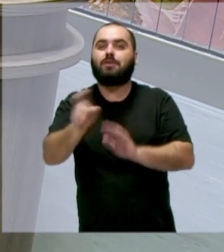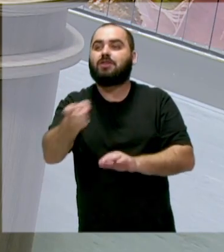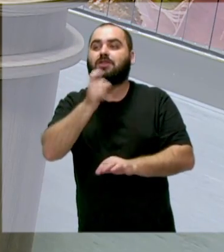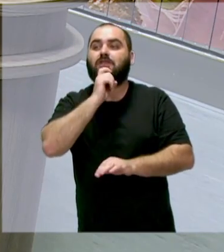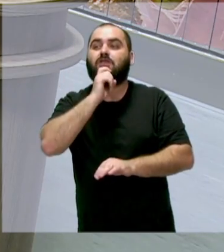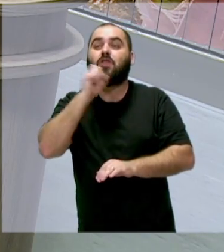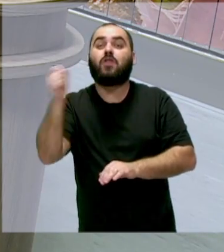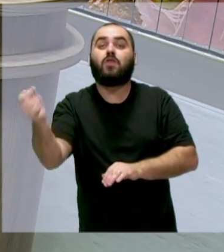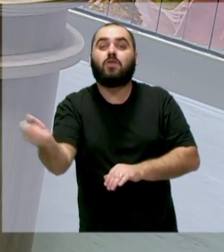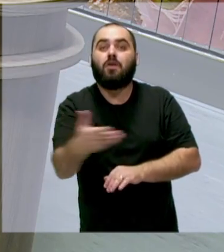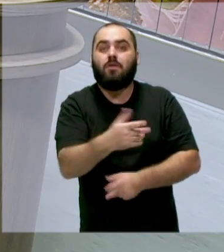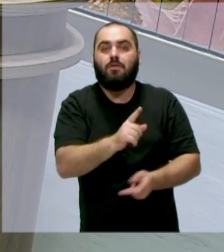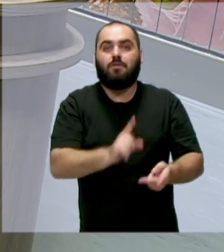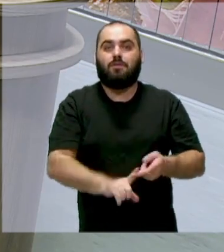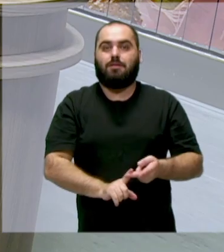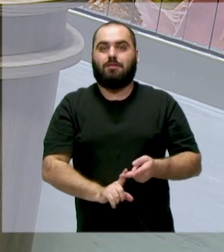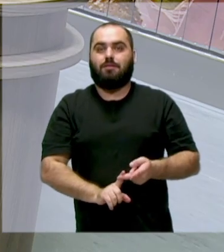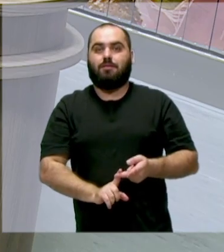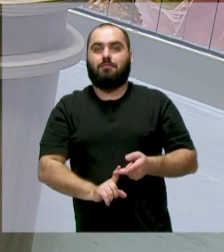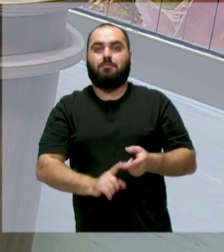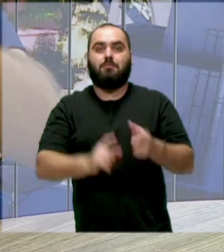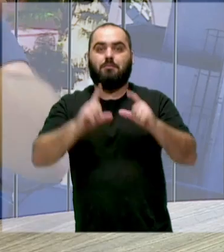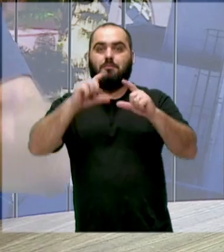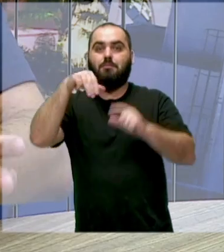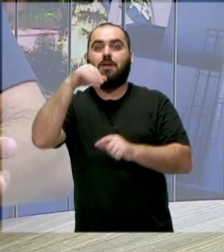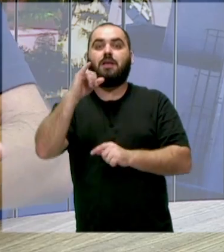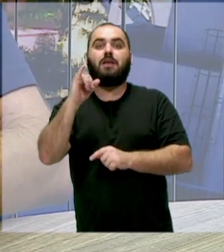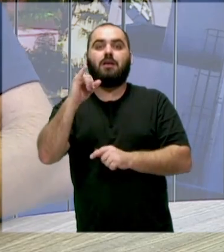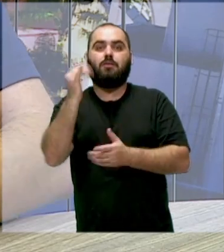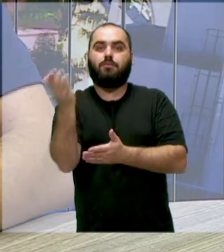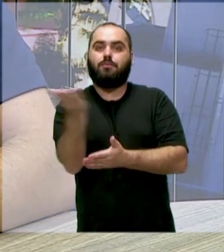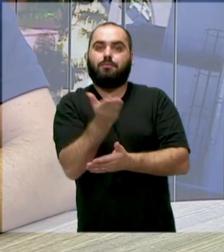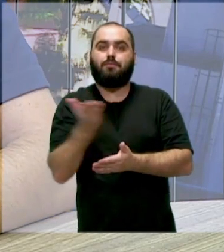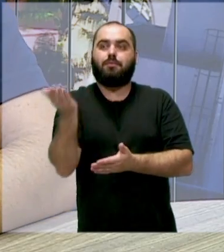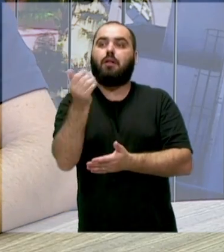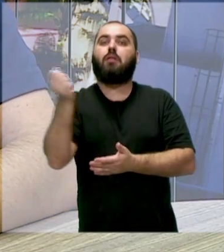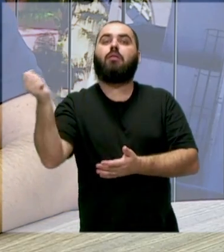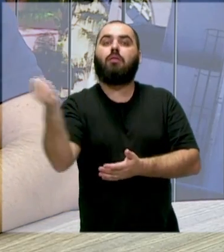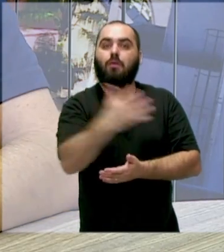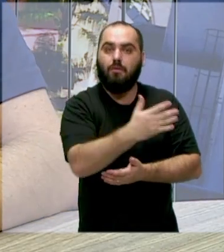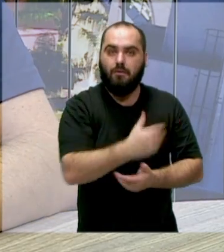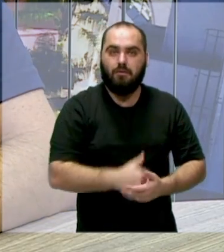um micro-ondas novinho plastificado, em cima de lixo.